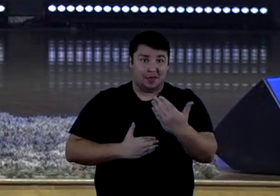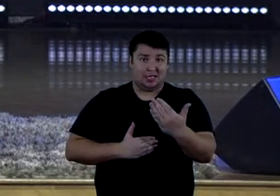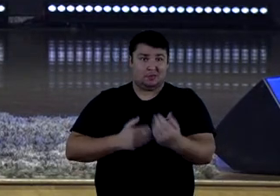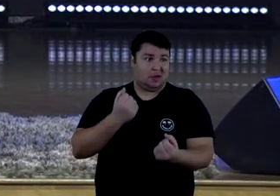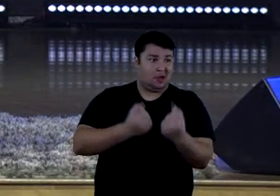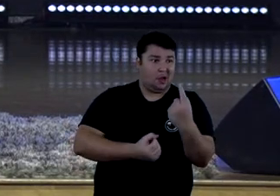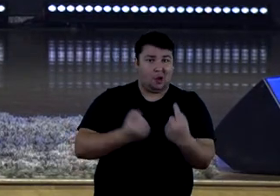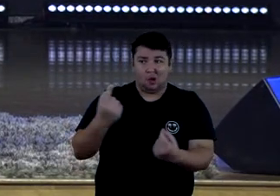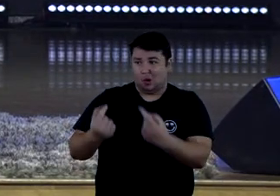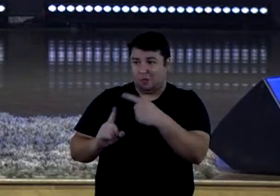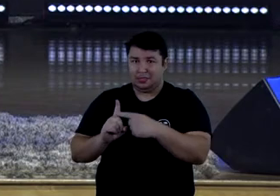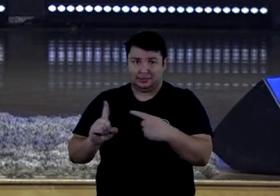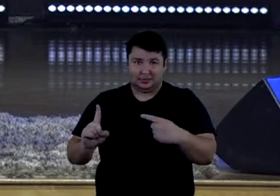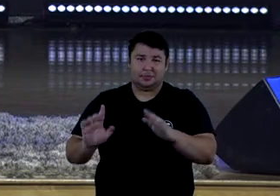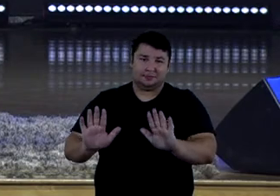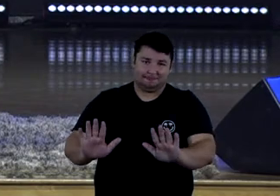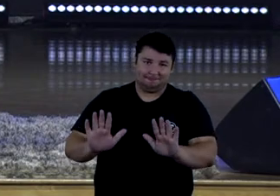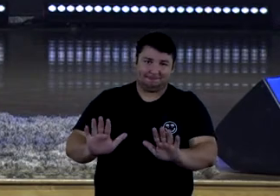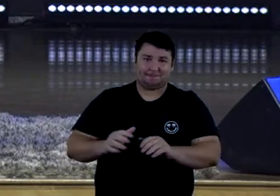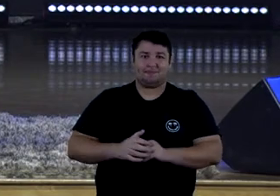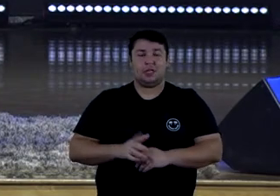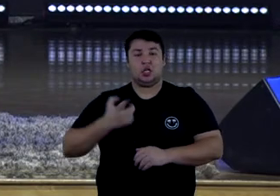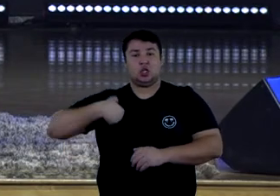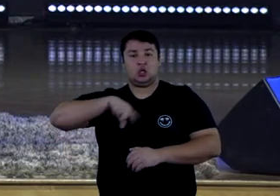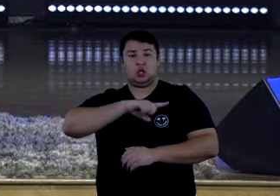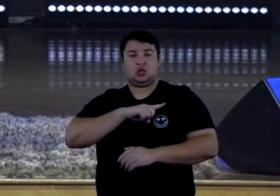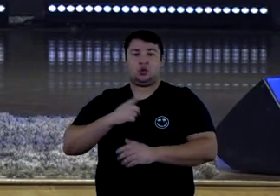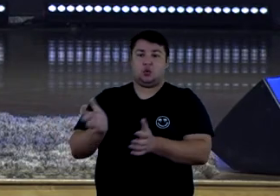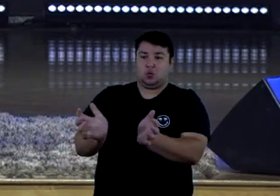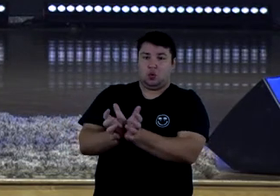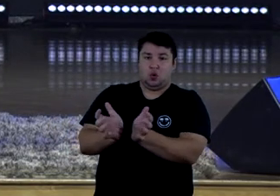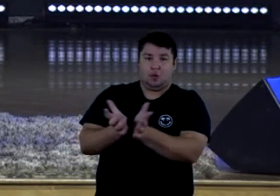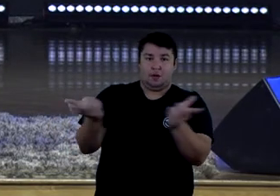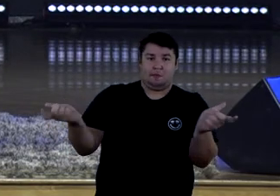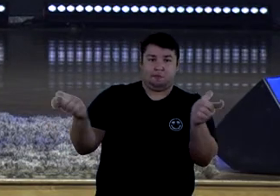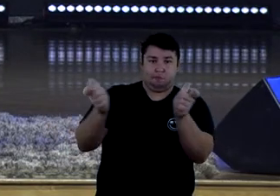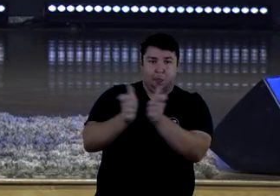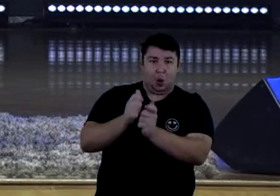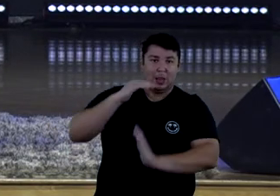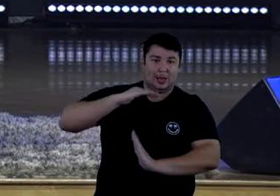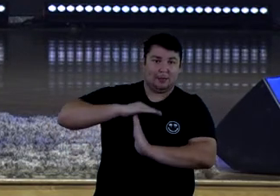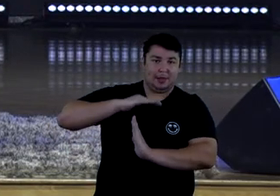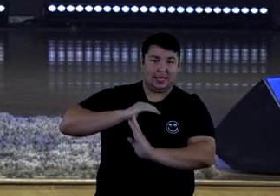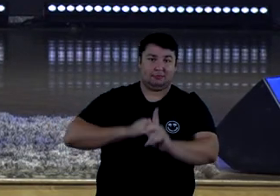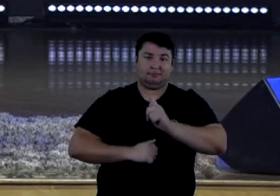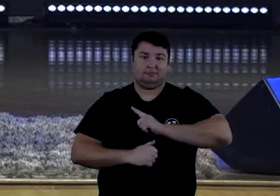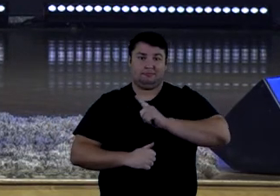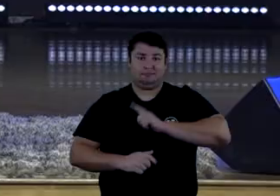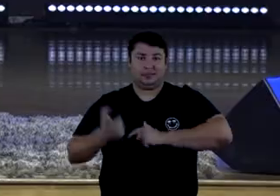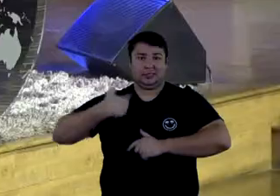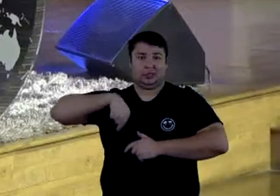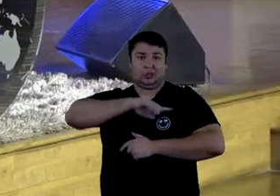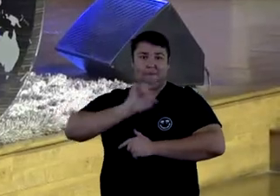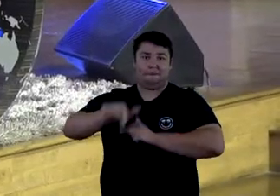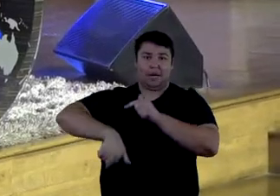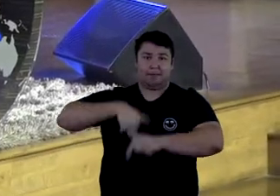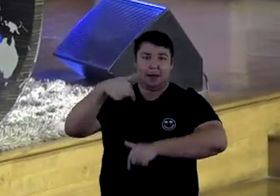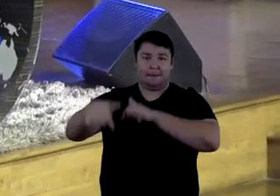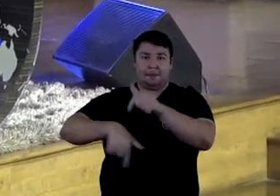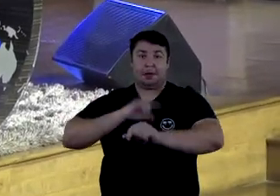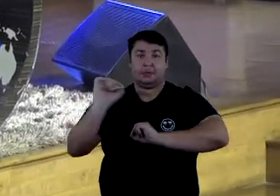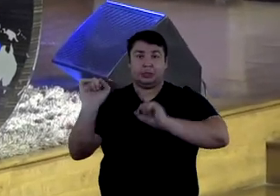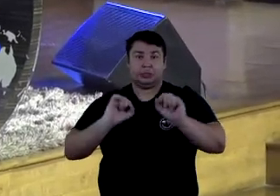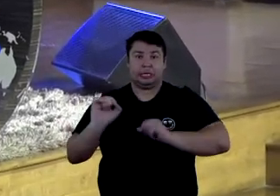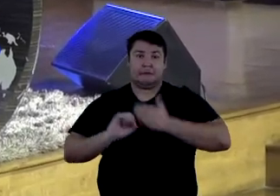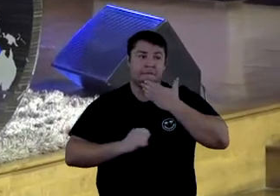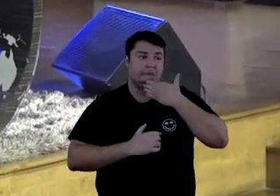algumas semanas. Nós estamos com uma equipe super reduzida, limitada, mas estamos trabalhando para